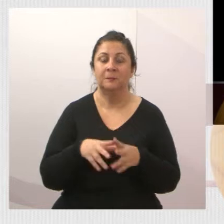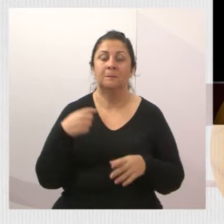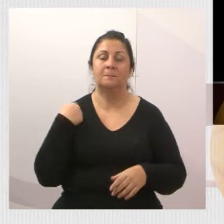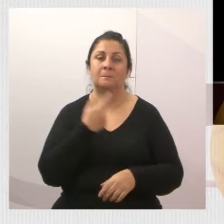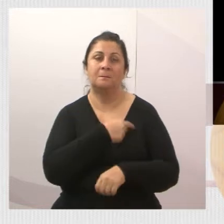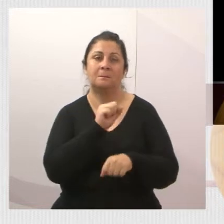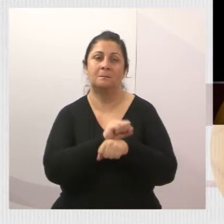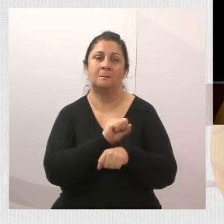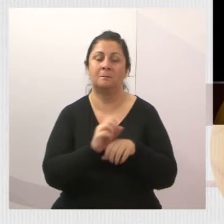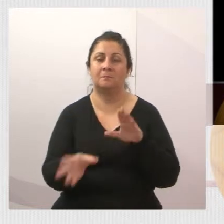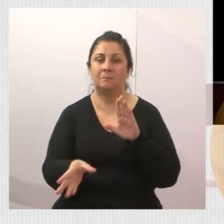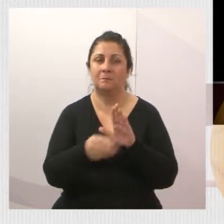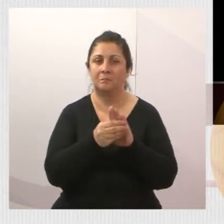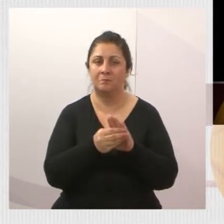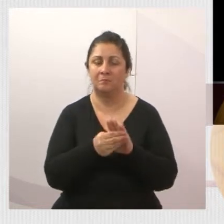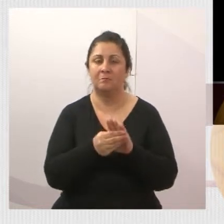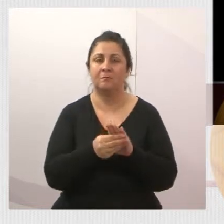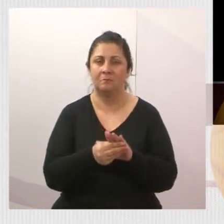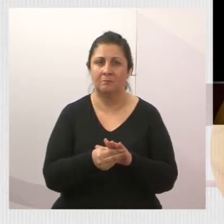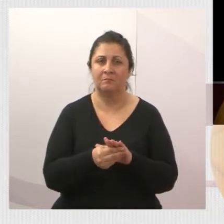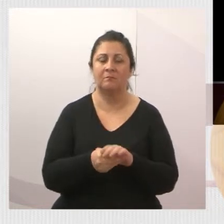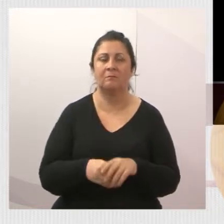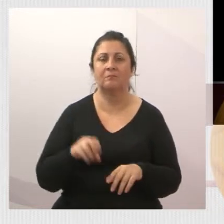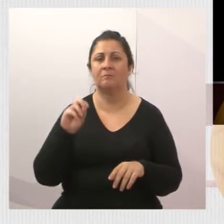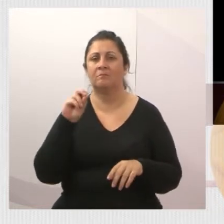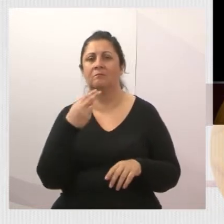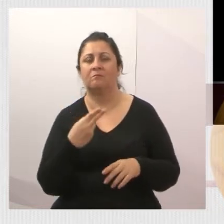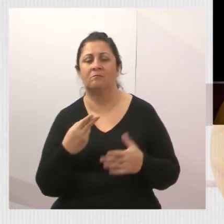uma emenda parlamentar, ou então, independente de